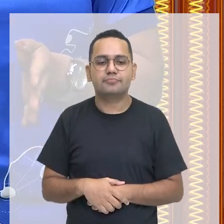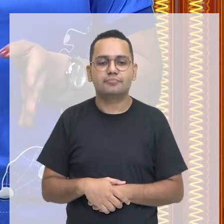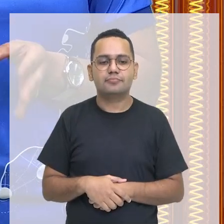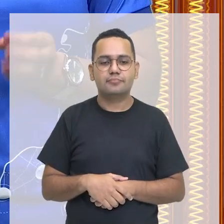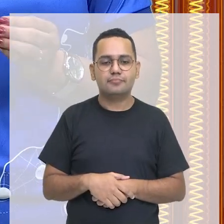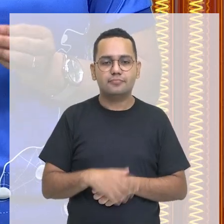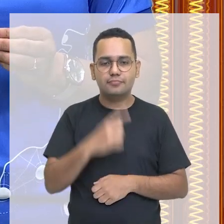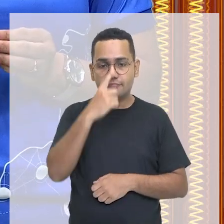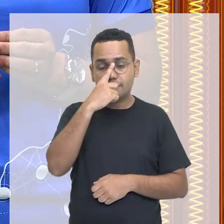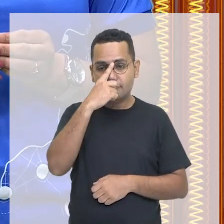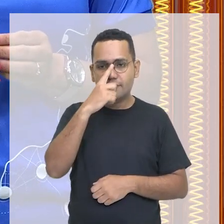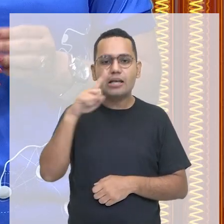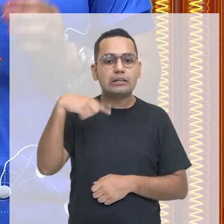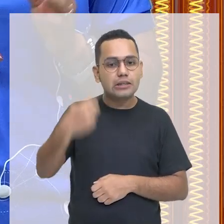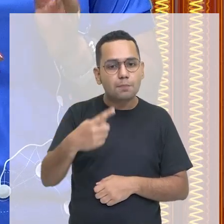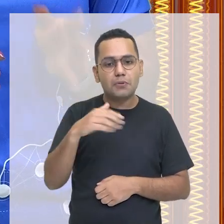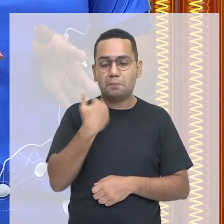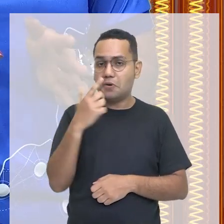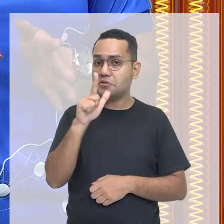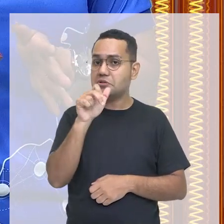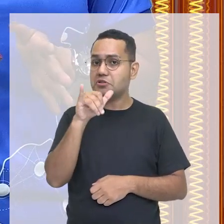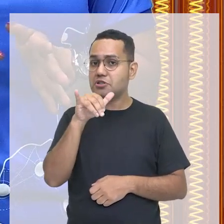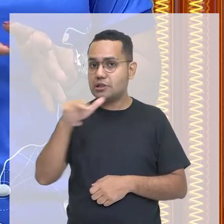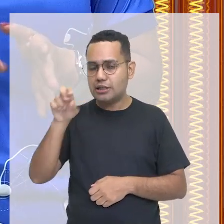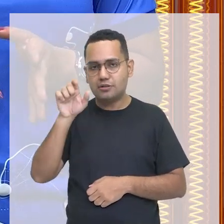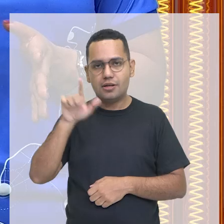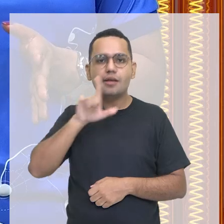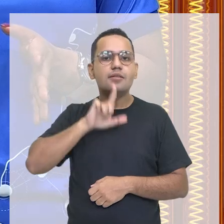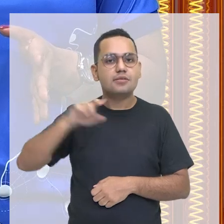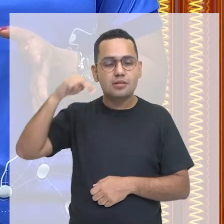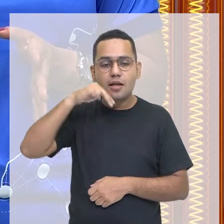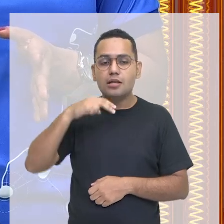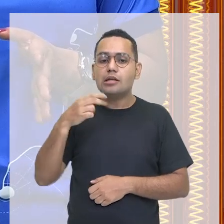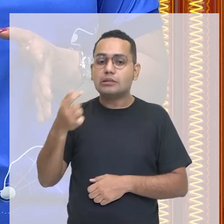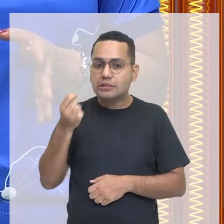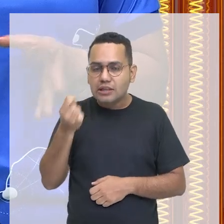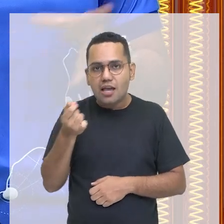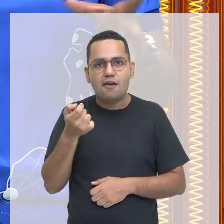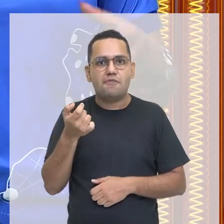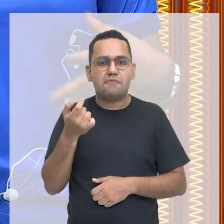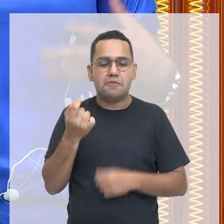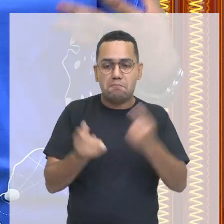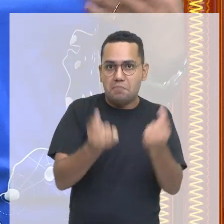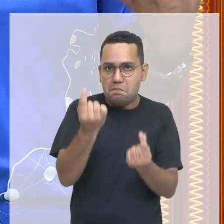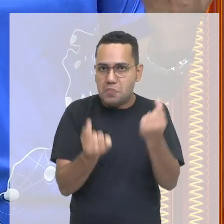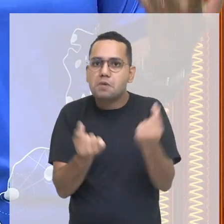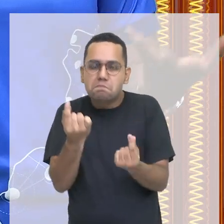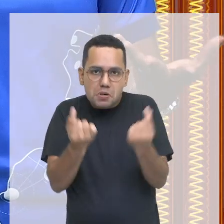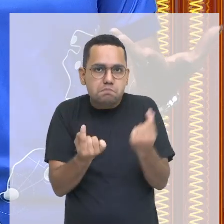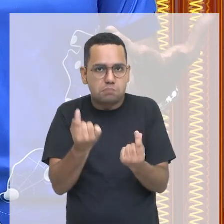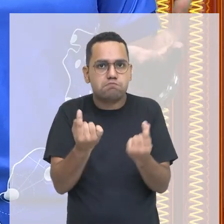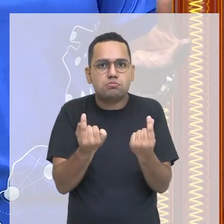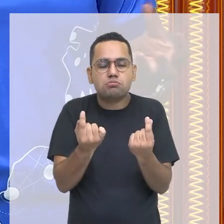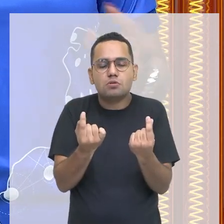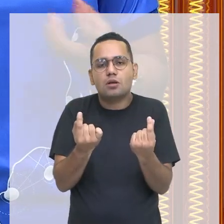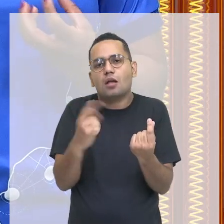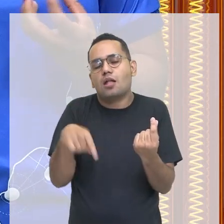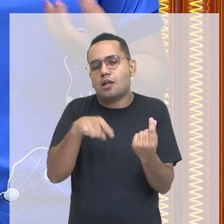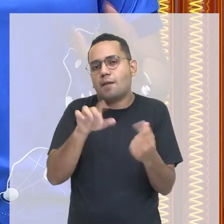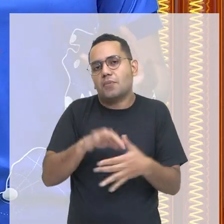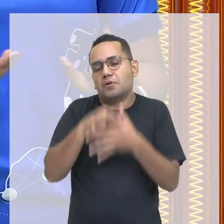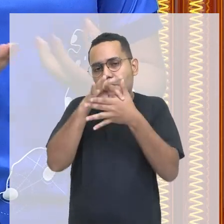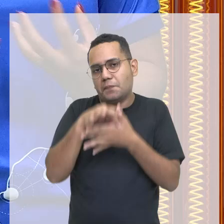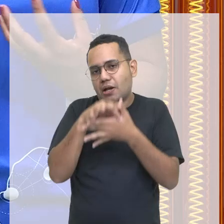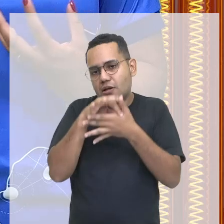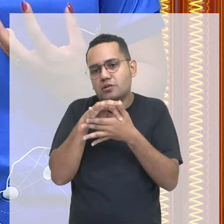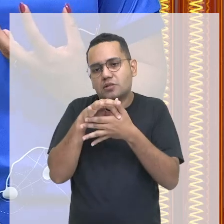vai iniciar uma disputa política pelo poder soviético. De um lado eu vou ter o Stalin, de outro eu vou ter o Trotsky. E os dois